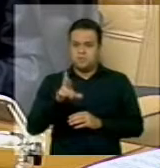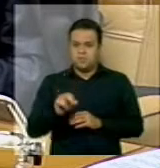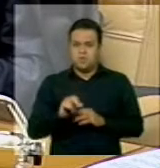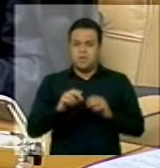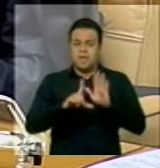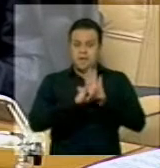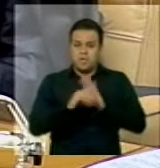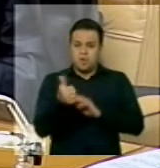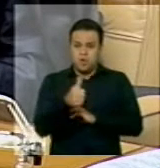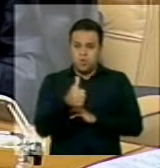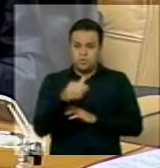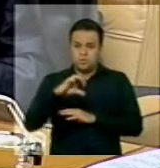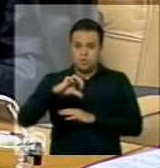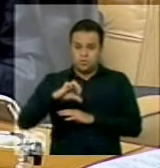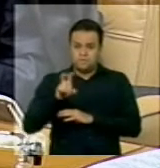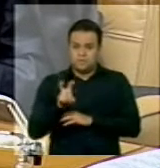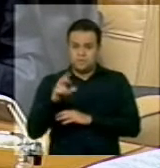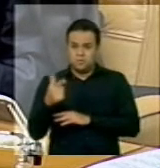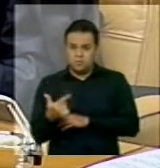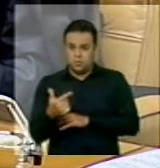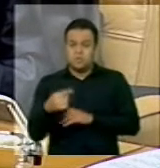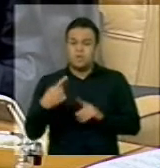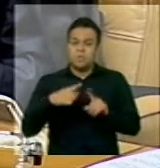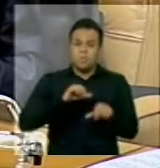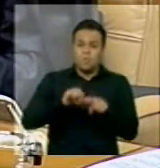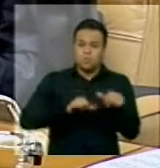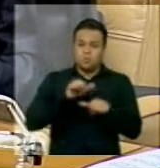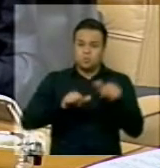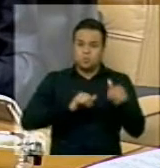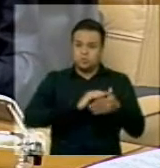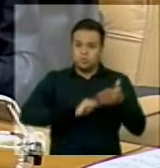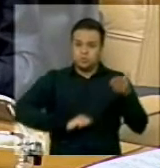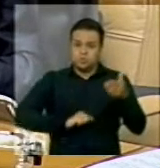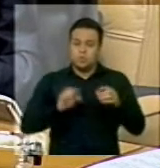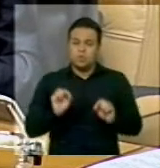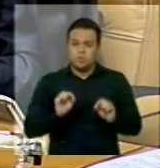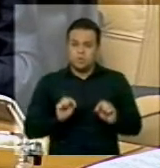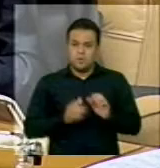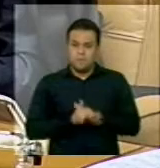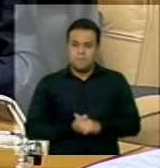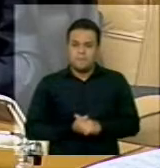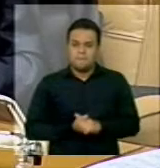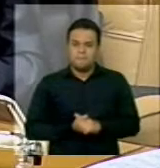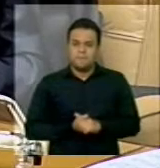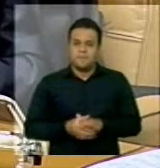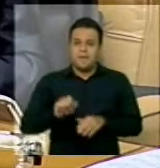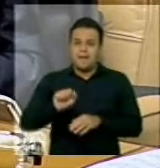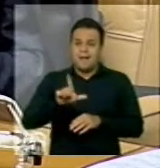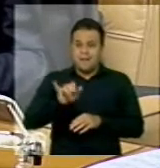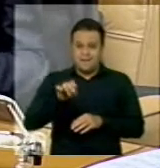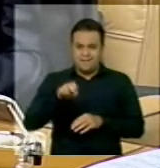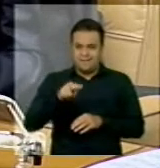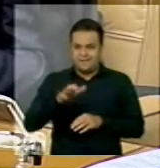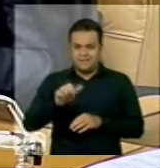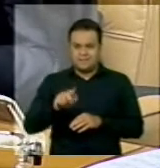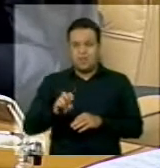11.952, o dispositivo foi alterado, suprimindo a impossibilidade de alienação ou